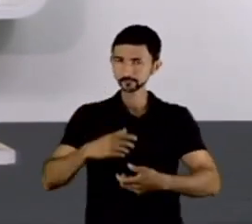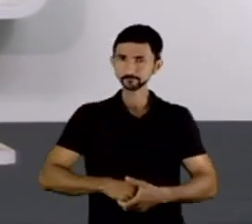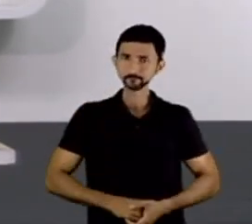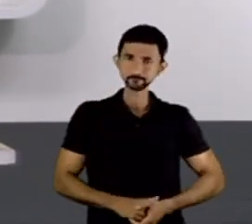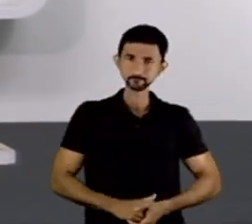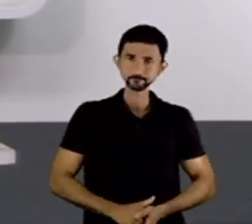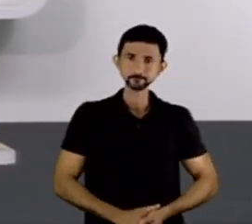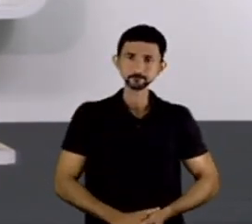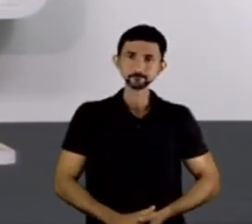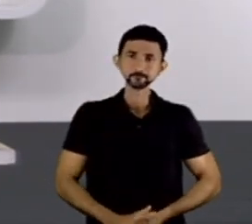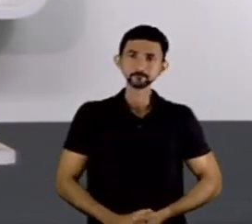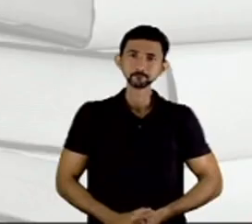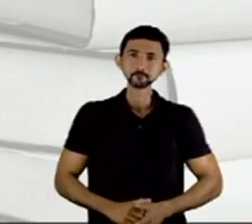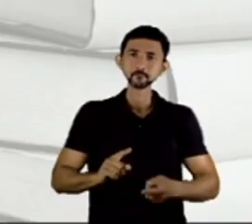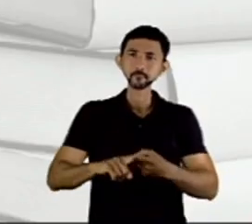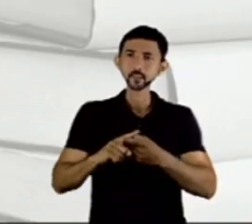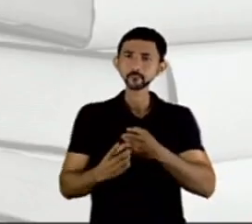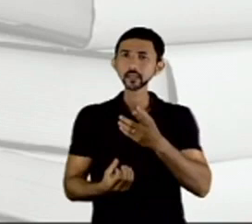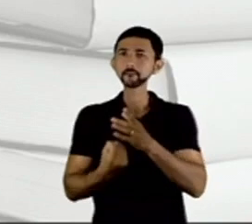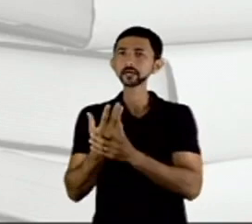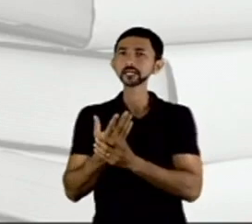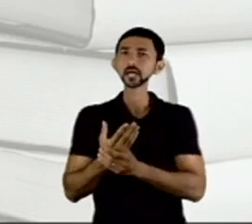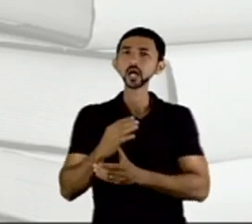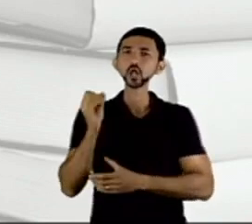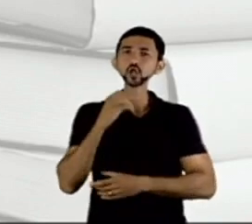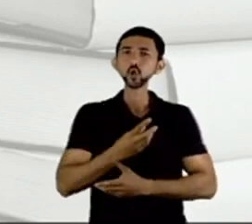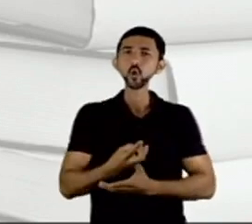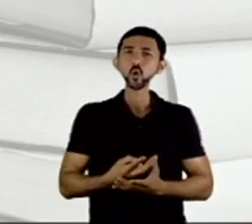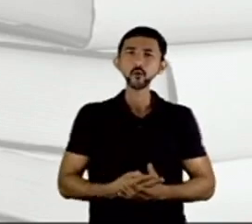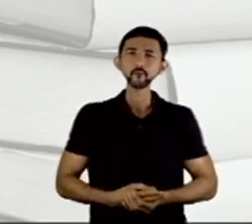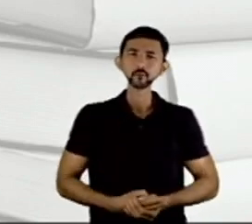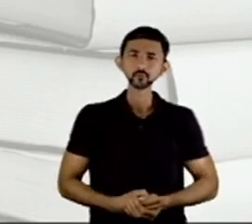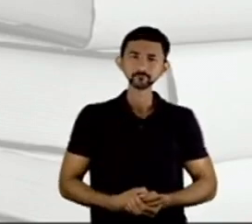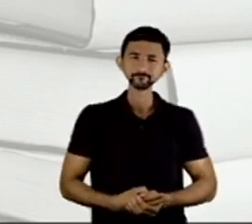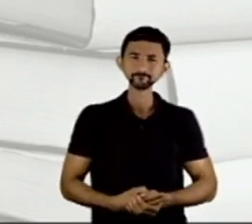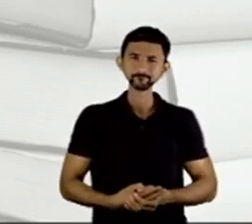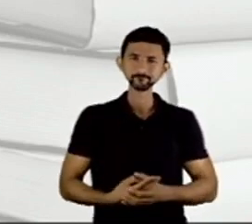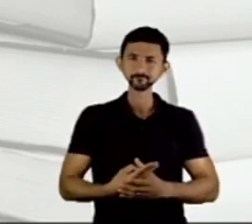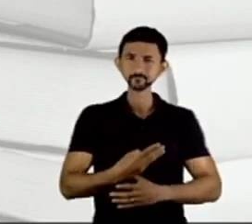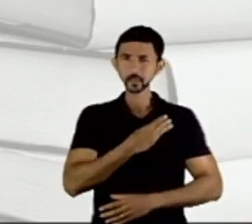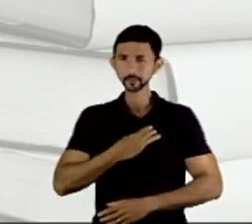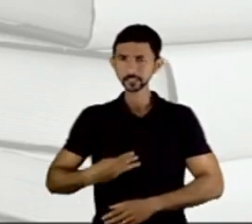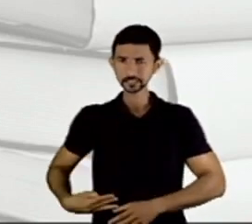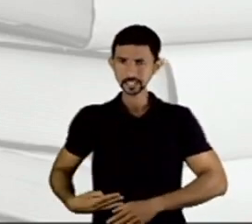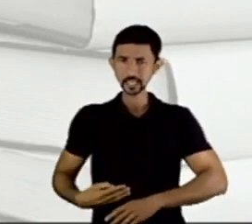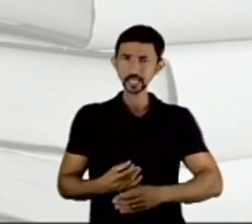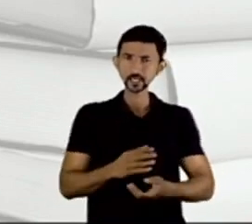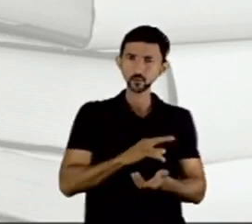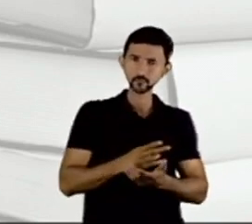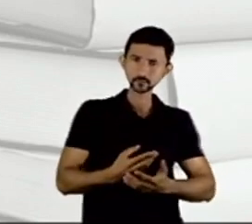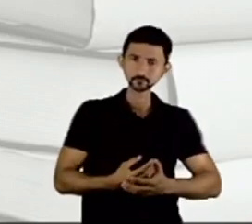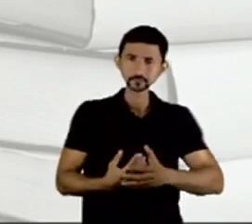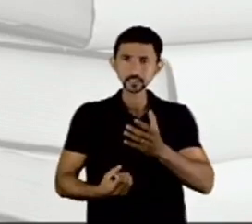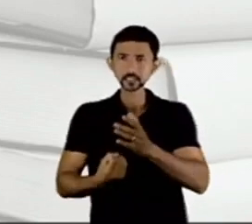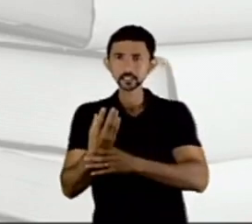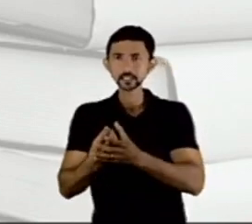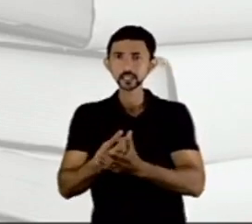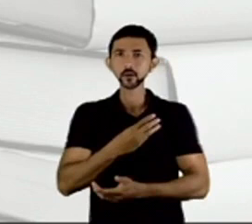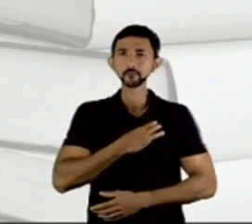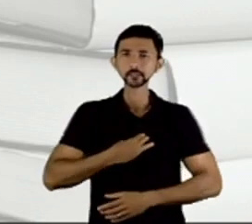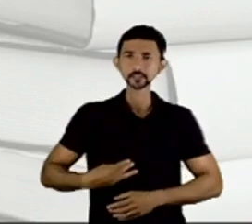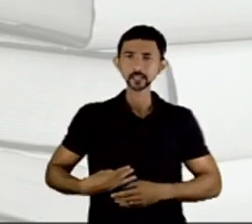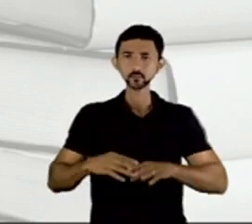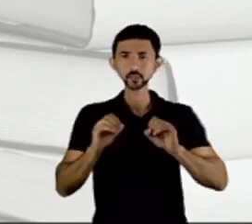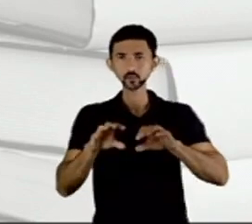Também, para cá, a criação de novos ministérios. Olha só, gente, foi no momento do governo provisório de Vargas que se cria o